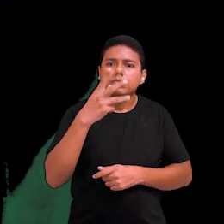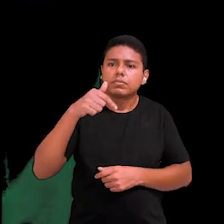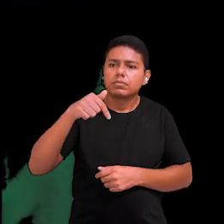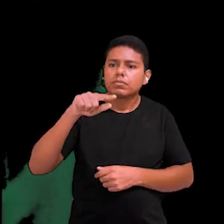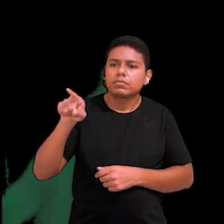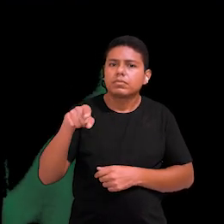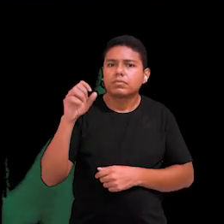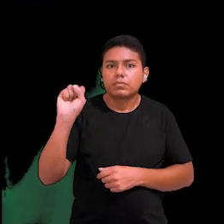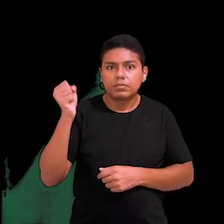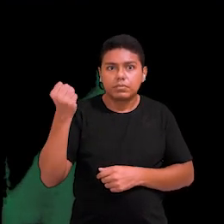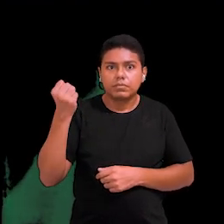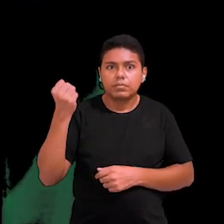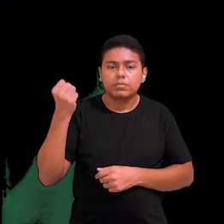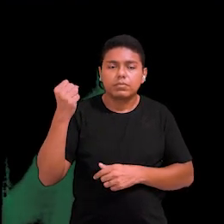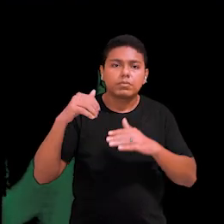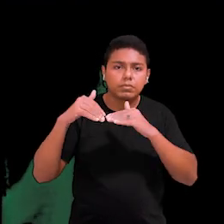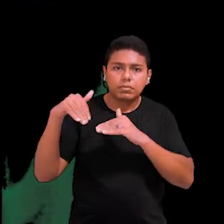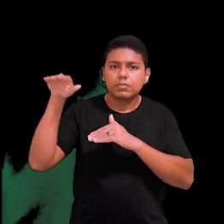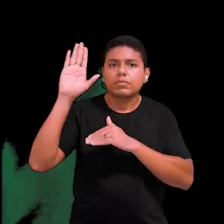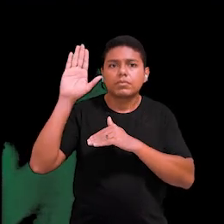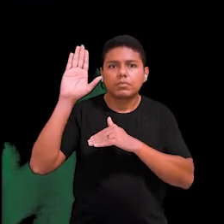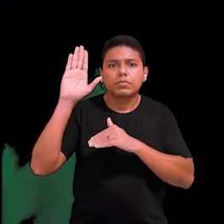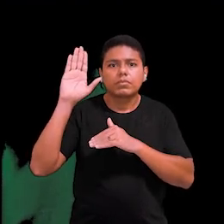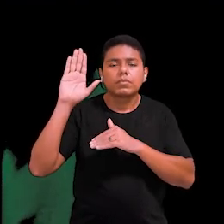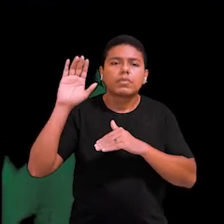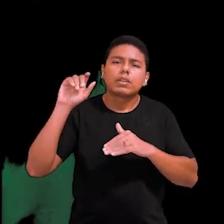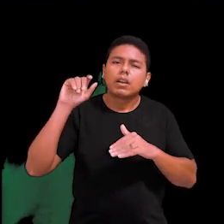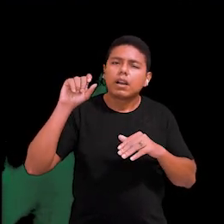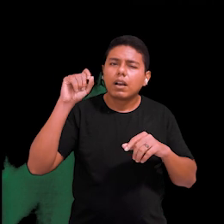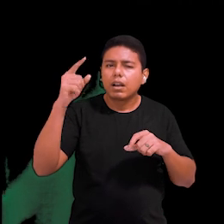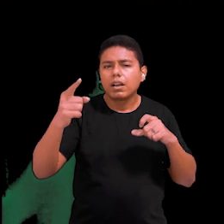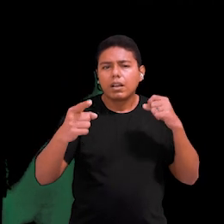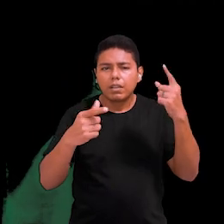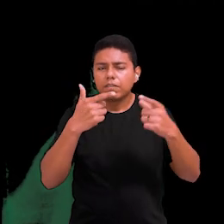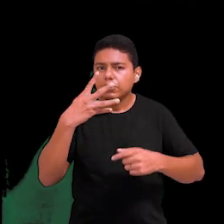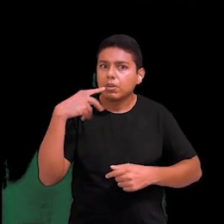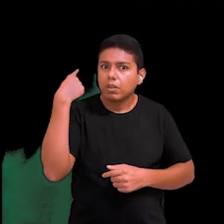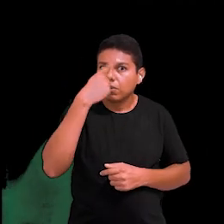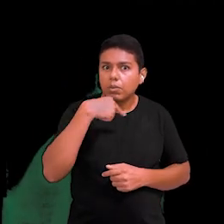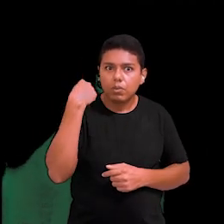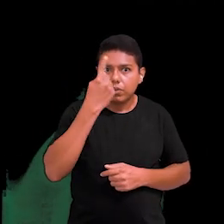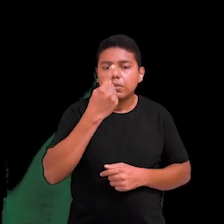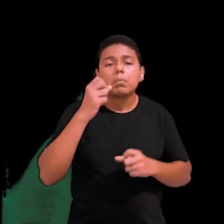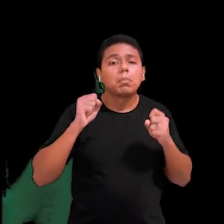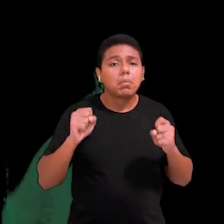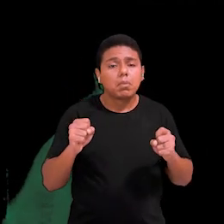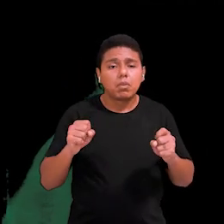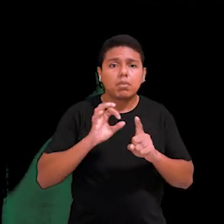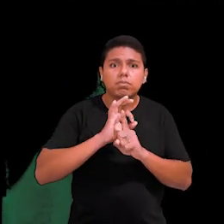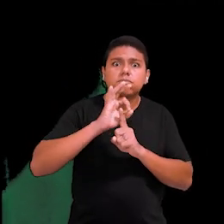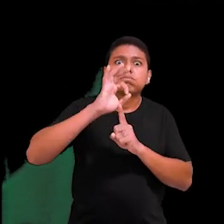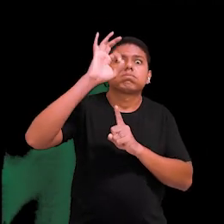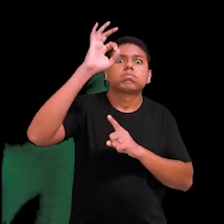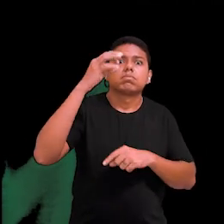é superior a 37,8 graus Celsius, excetuando-se as primeiras